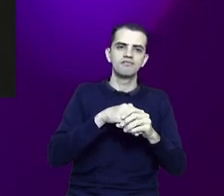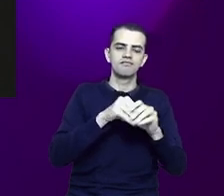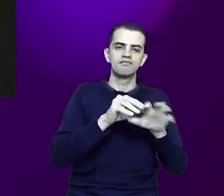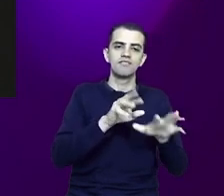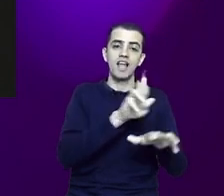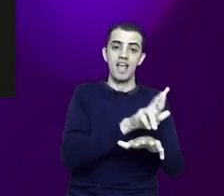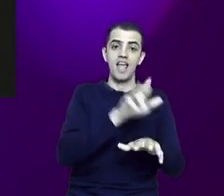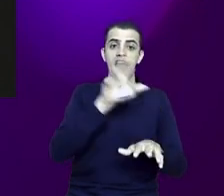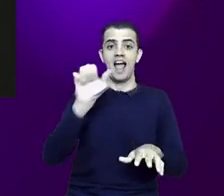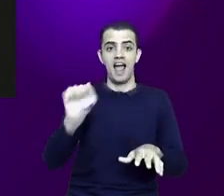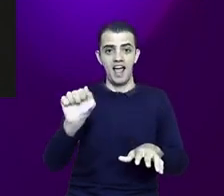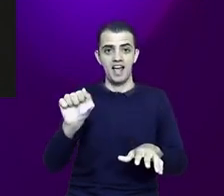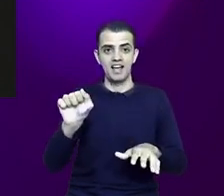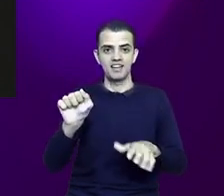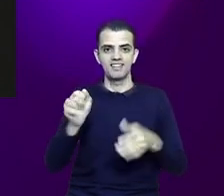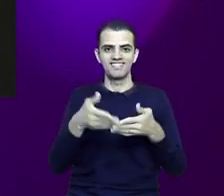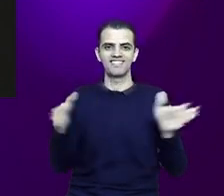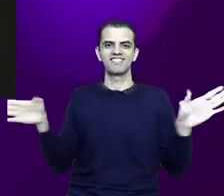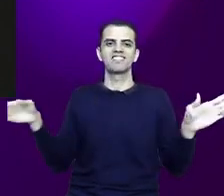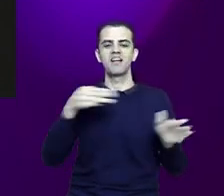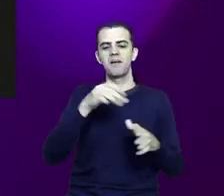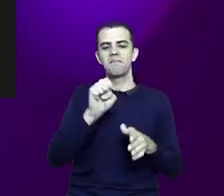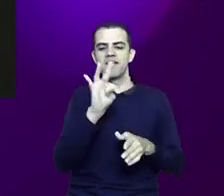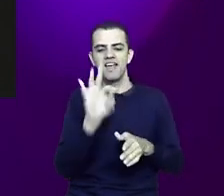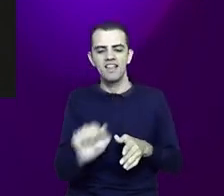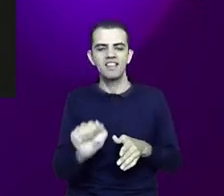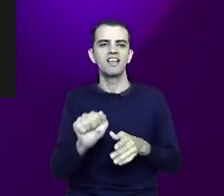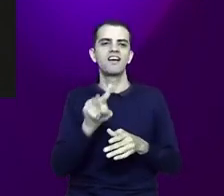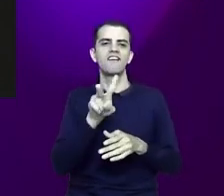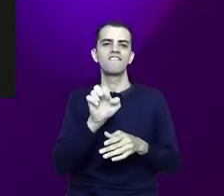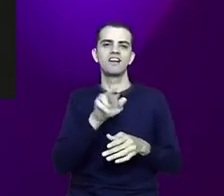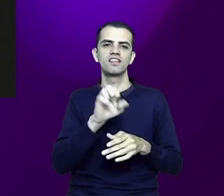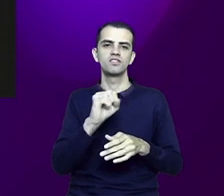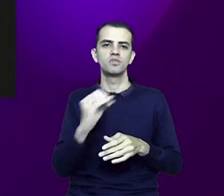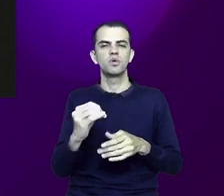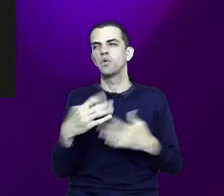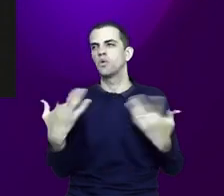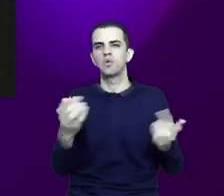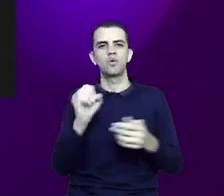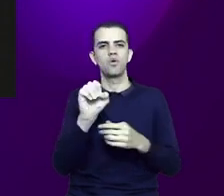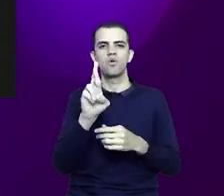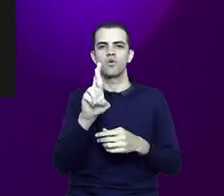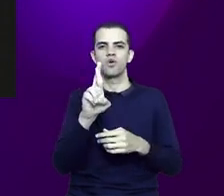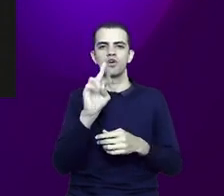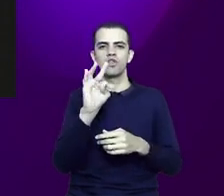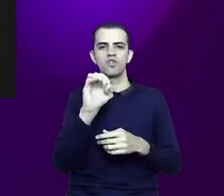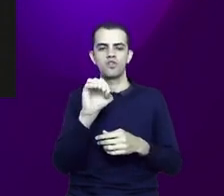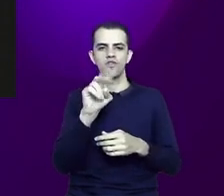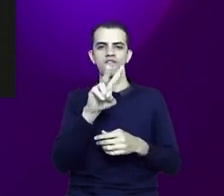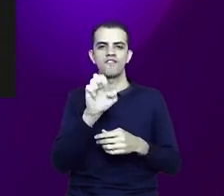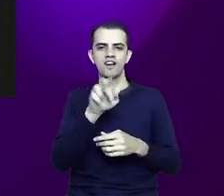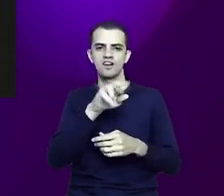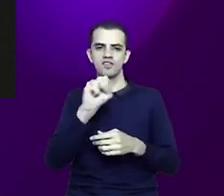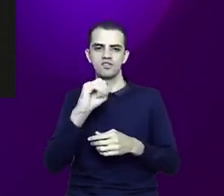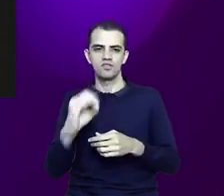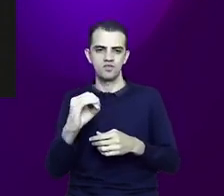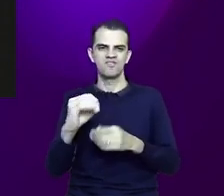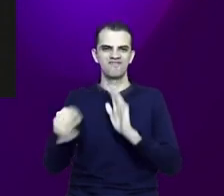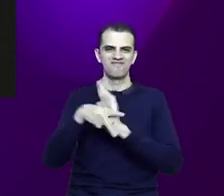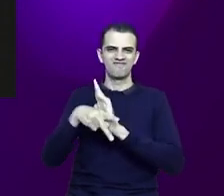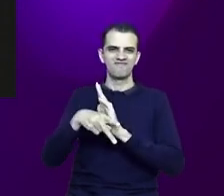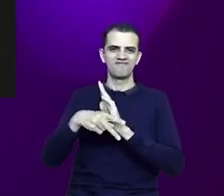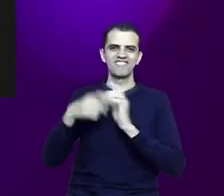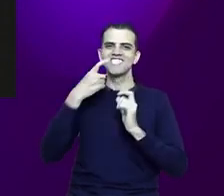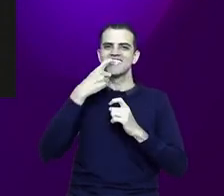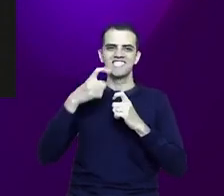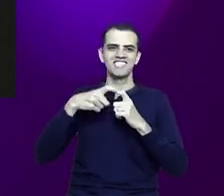aumentada, que a gente está chamando hoje de metaverso, ou dentro da ortopedia, de ortoverso ou ortoverse, é o uso dessas tecnologias 3D com